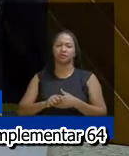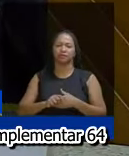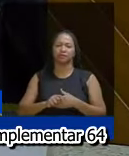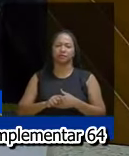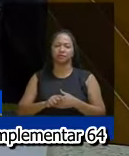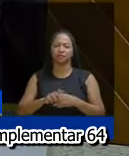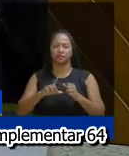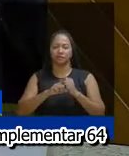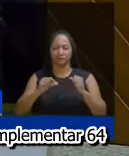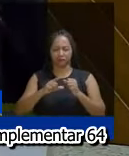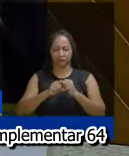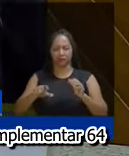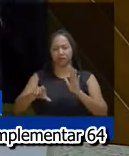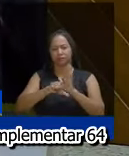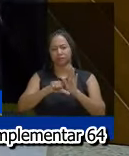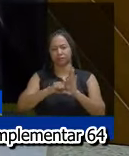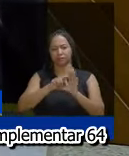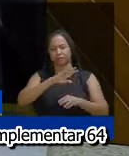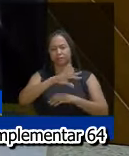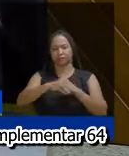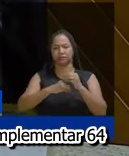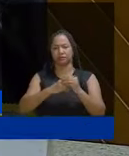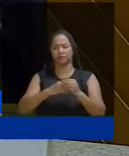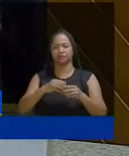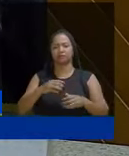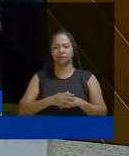1º, inciso 1G da Lei Complementar